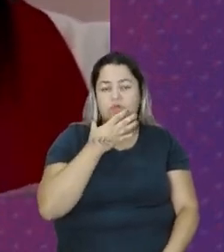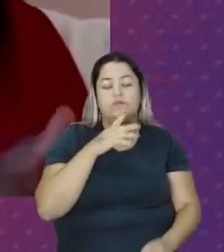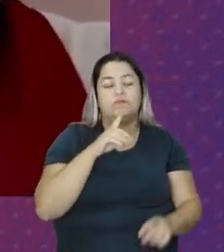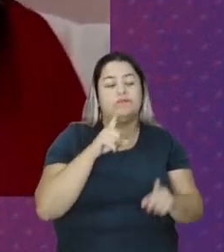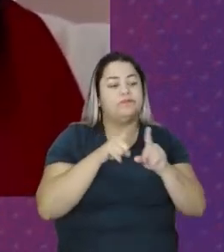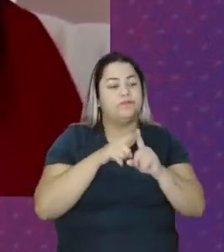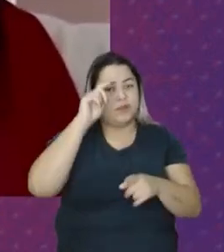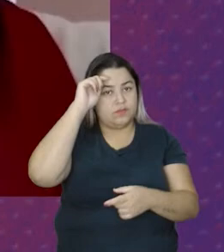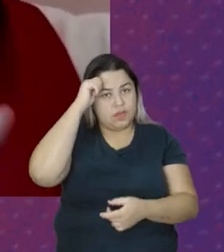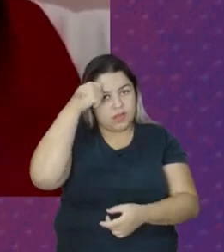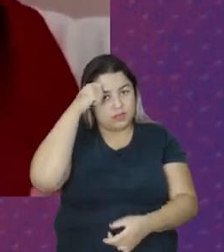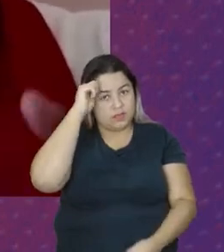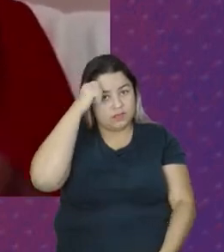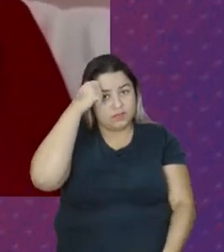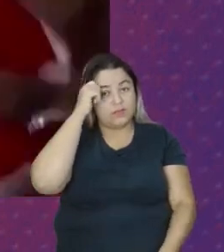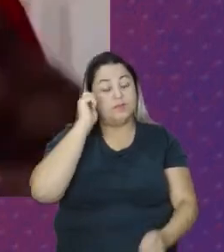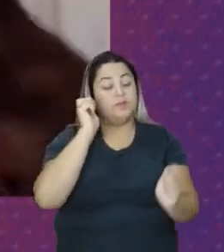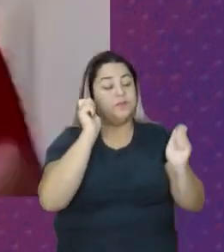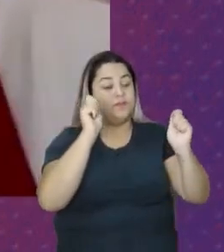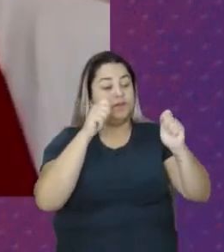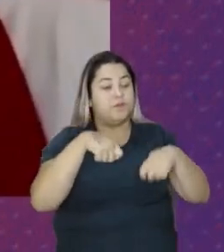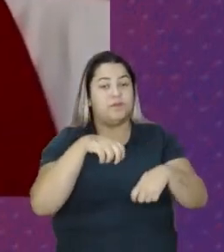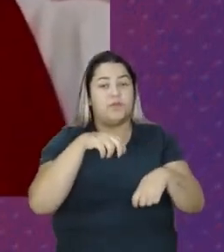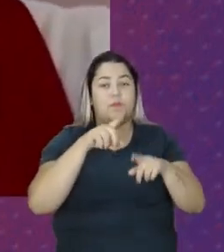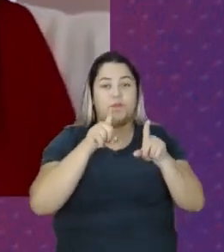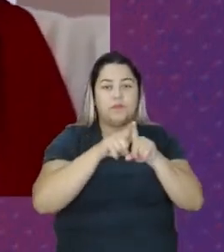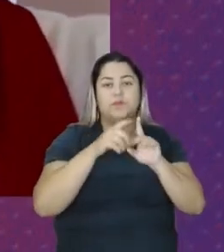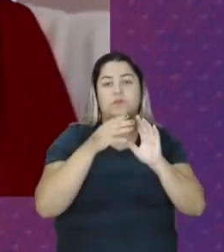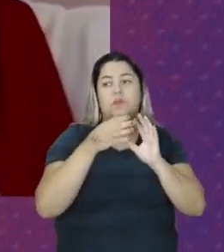do racismo e a gente precisa propor